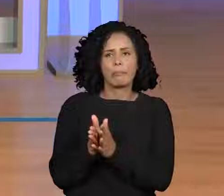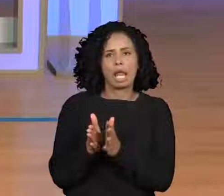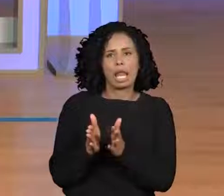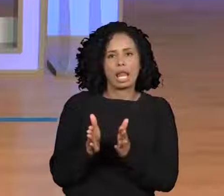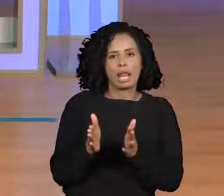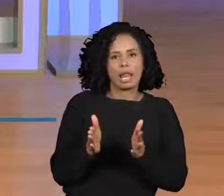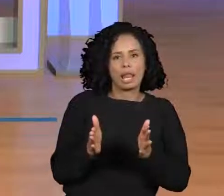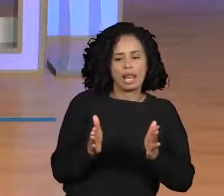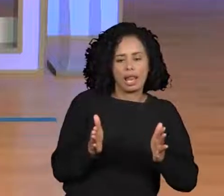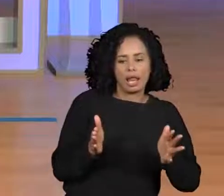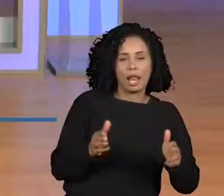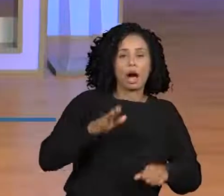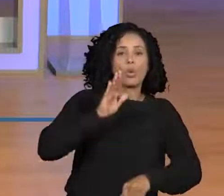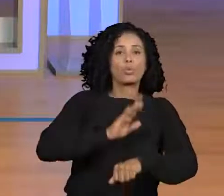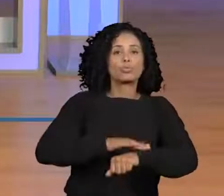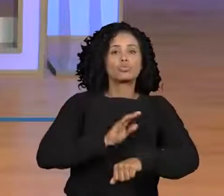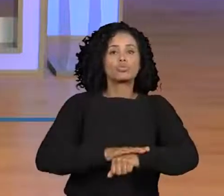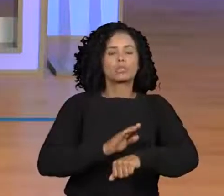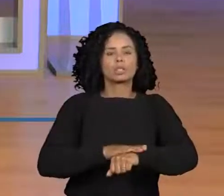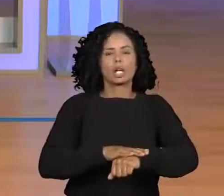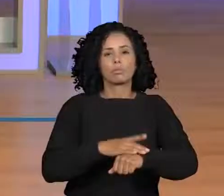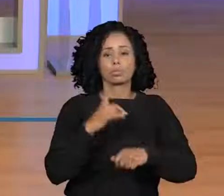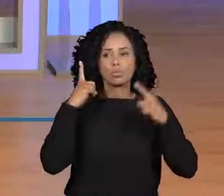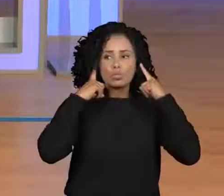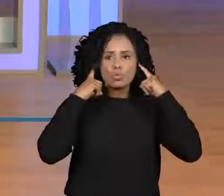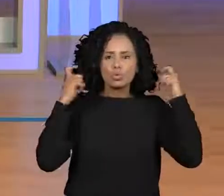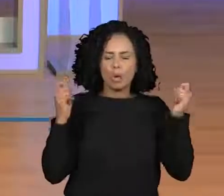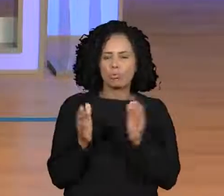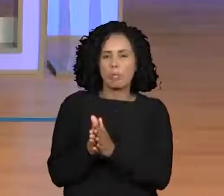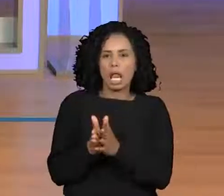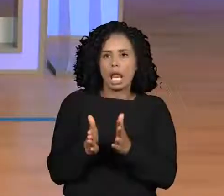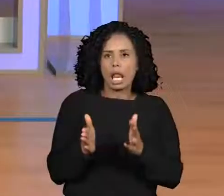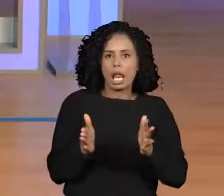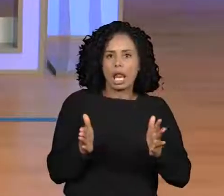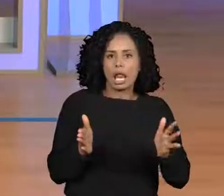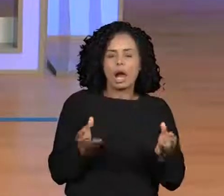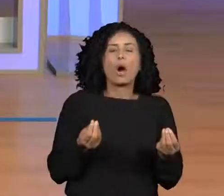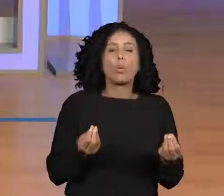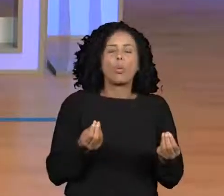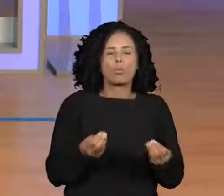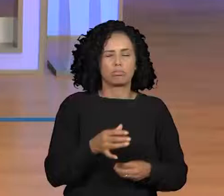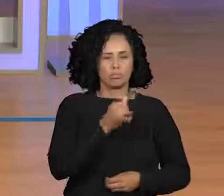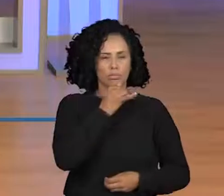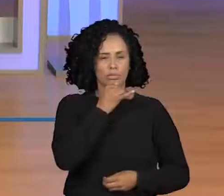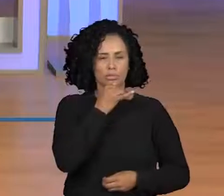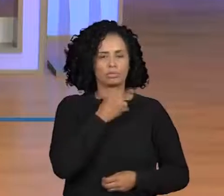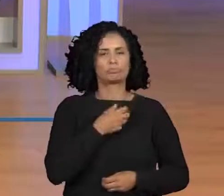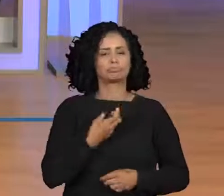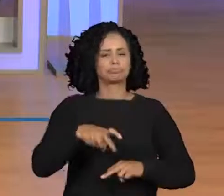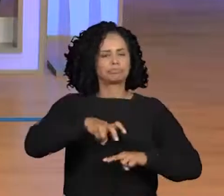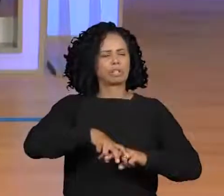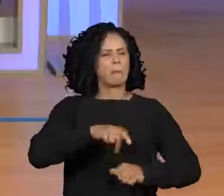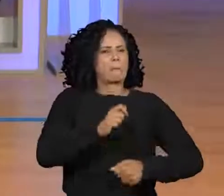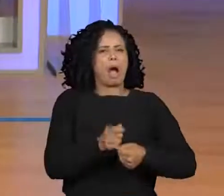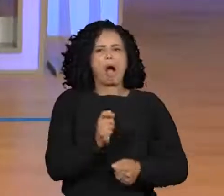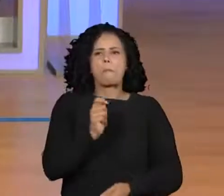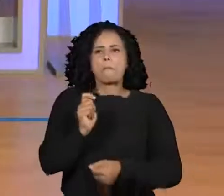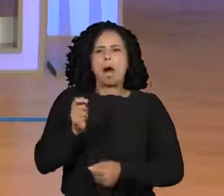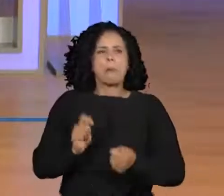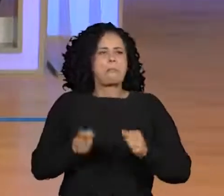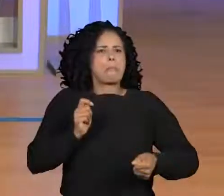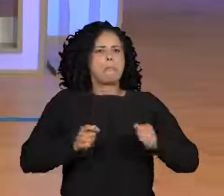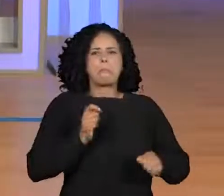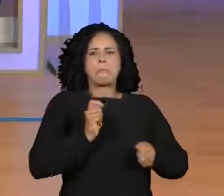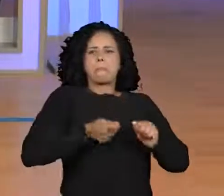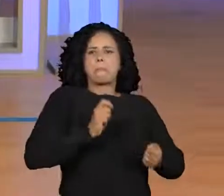nota, é o tempo que dura o som que você emitiu com o instrumento. Você está lá numa banda. Você toca assim, bateria.